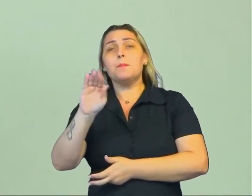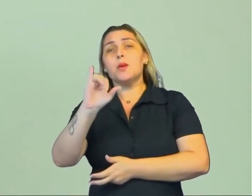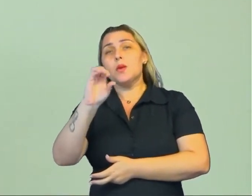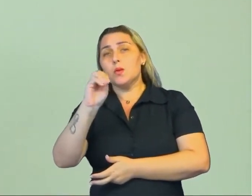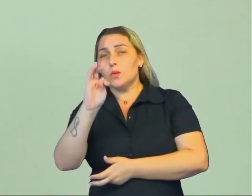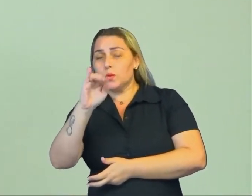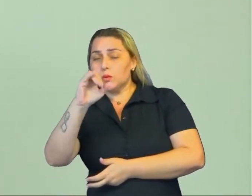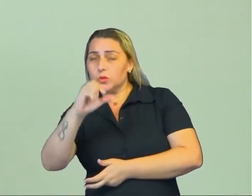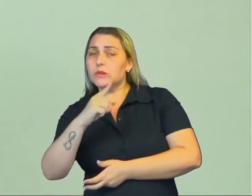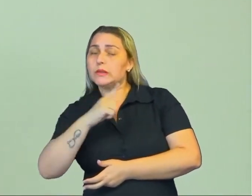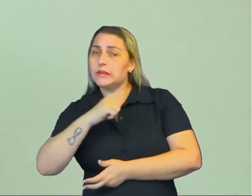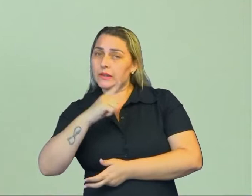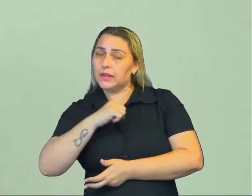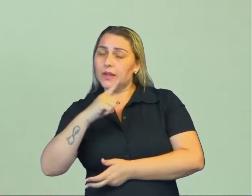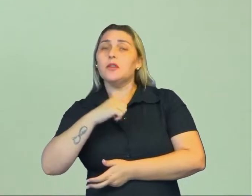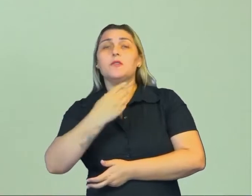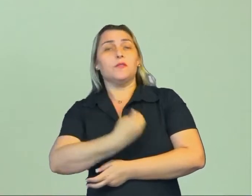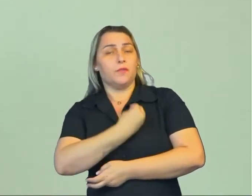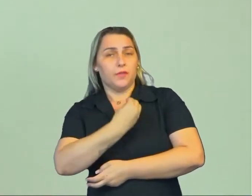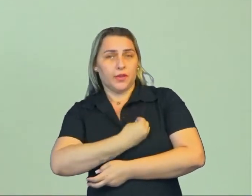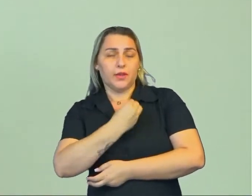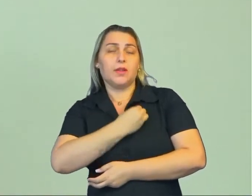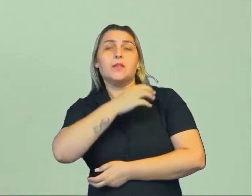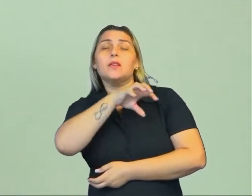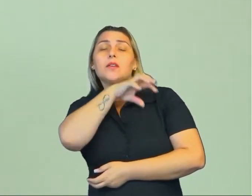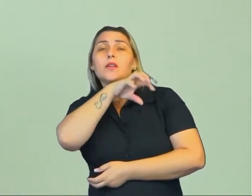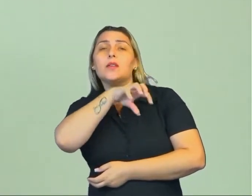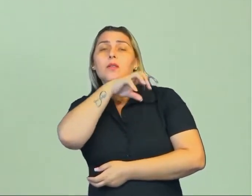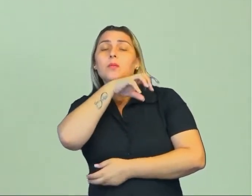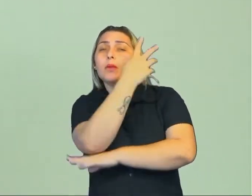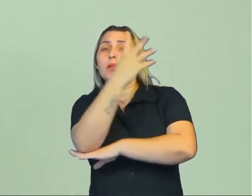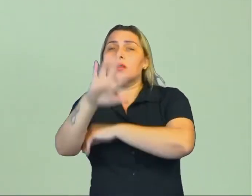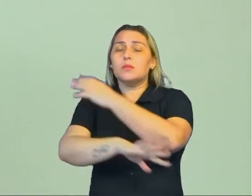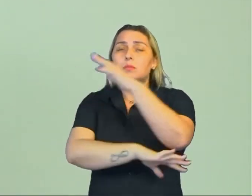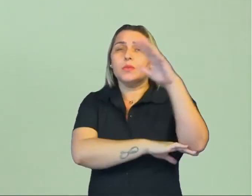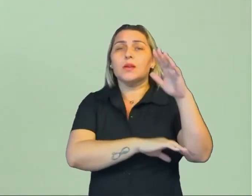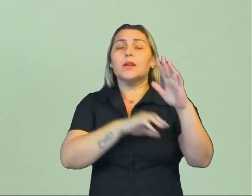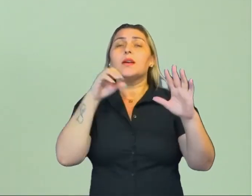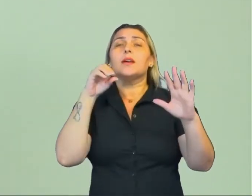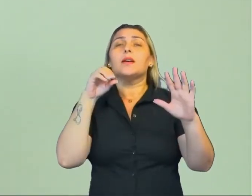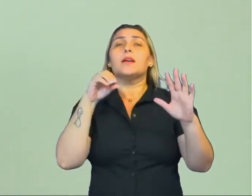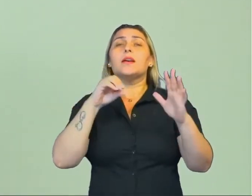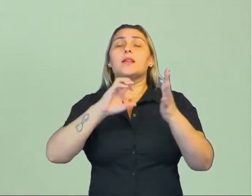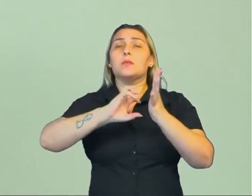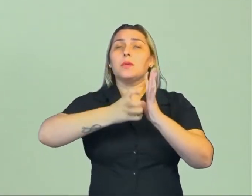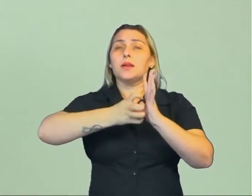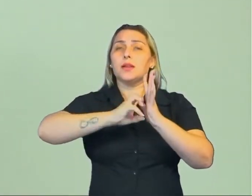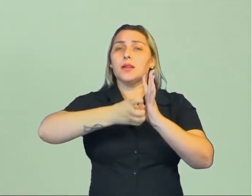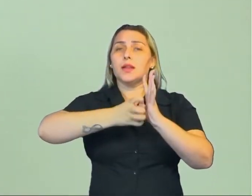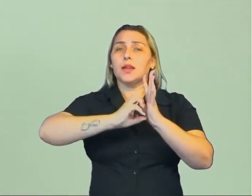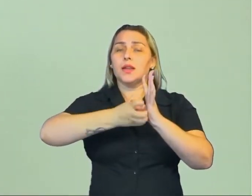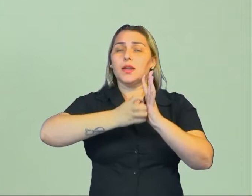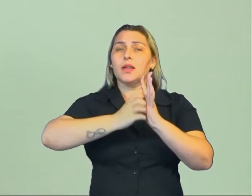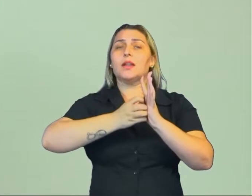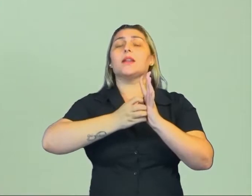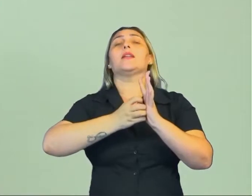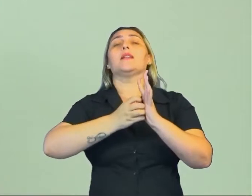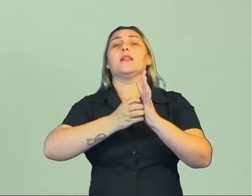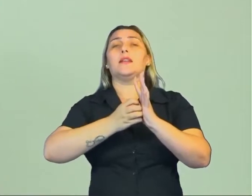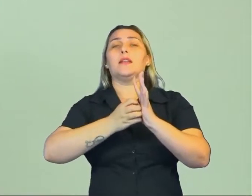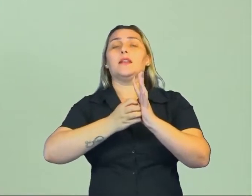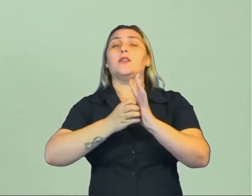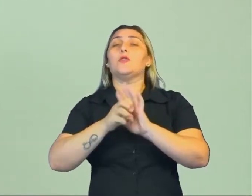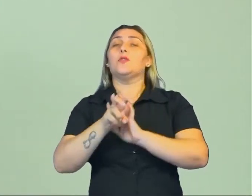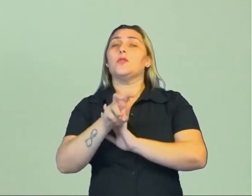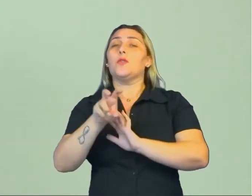são os seres que possuem vida, como os animais, plantas, bactérias, os vírus, e os seres não vivos são aqueles